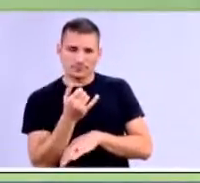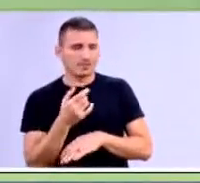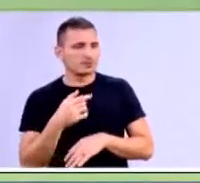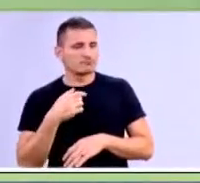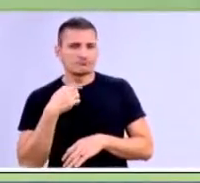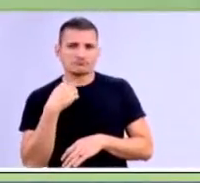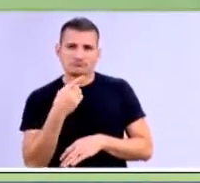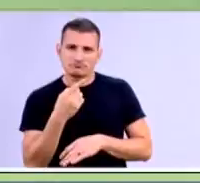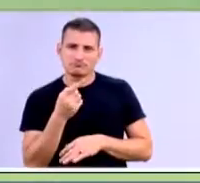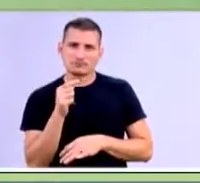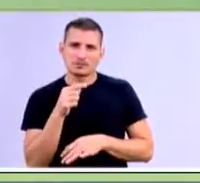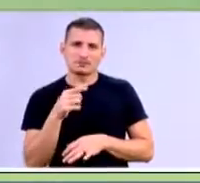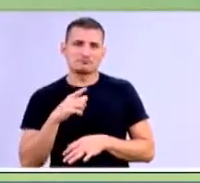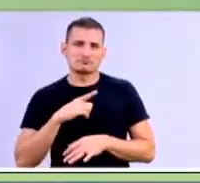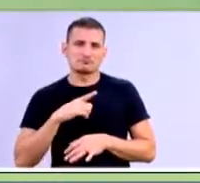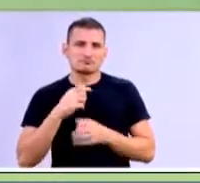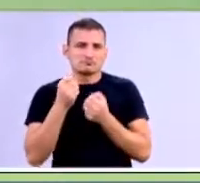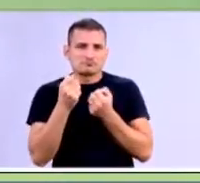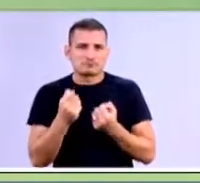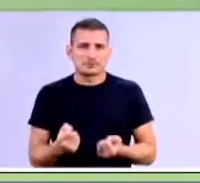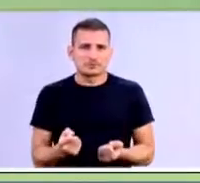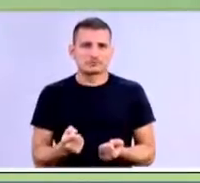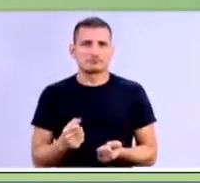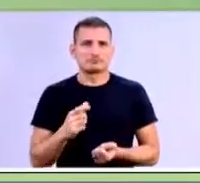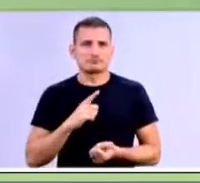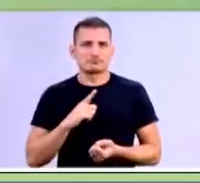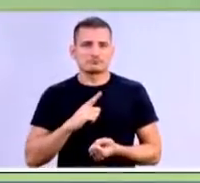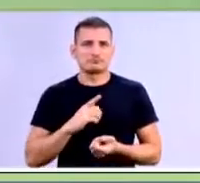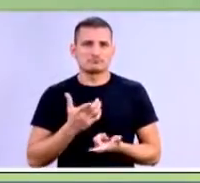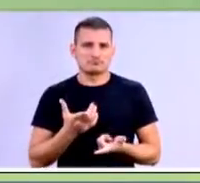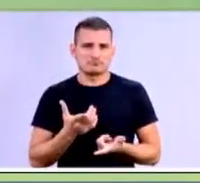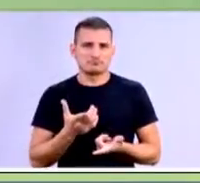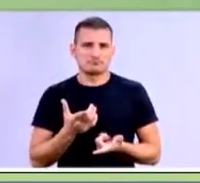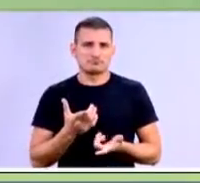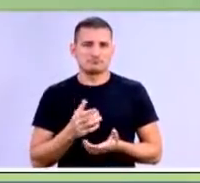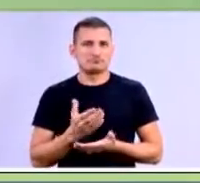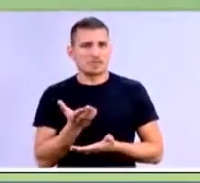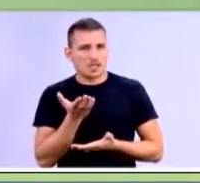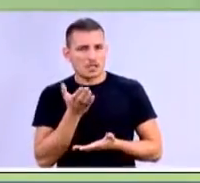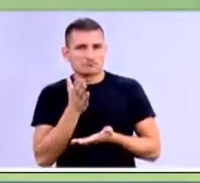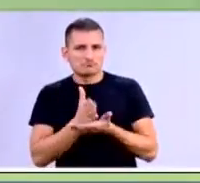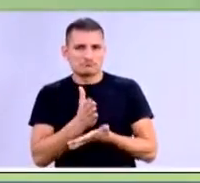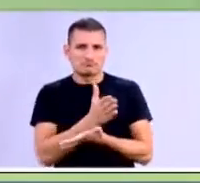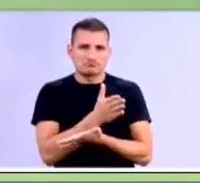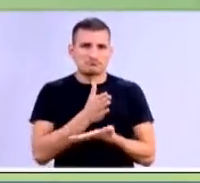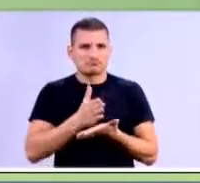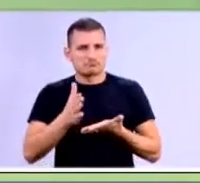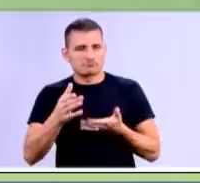mais. Esta carga excede as minhas forças e o remédio é repartirmos o peso